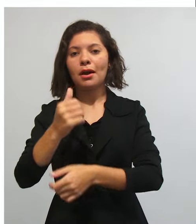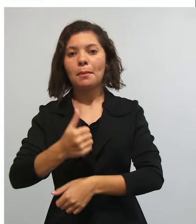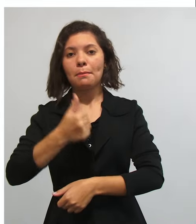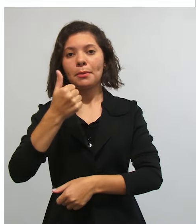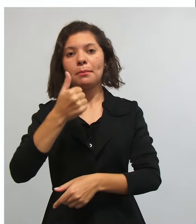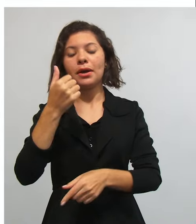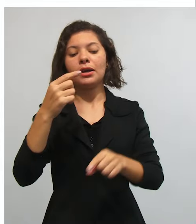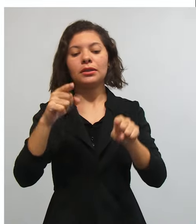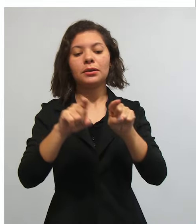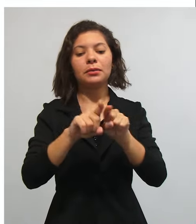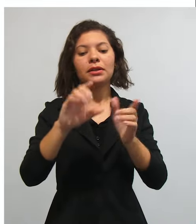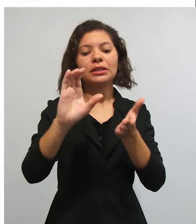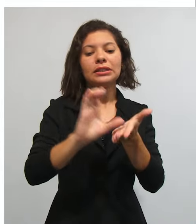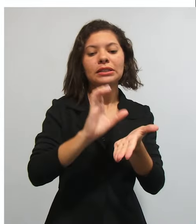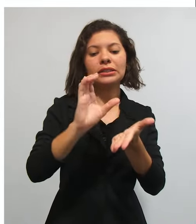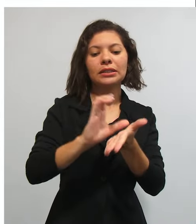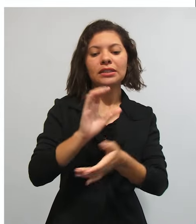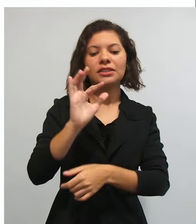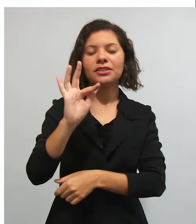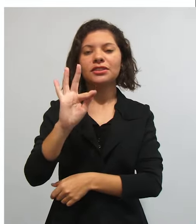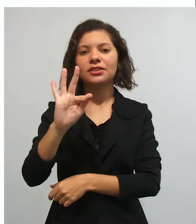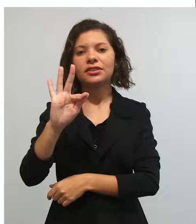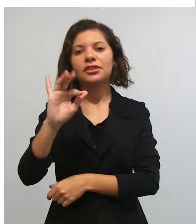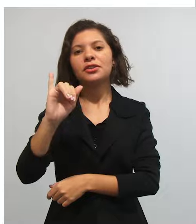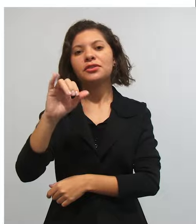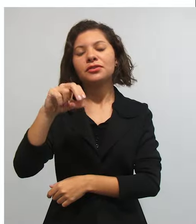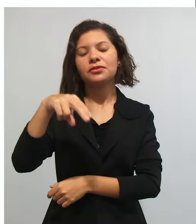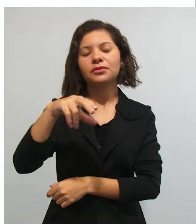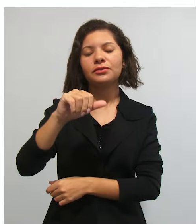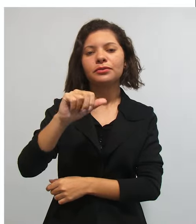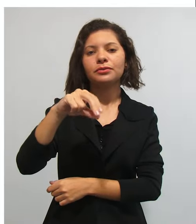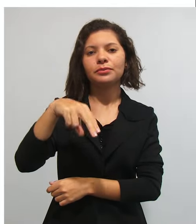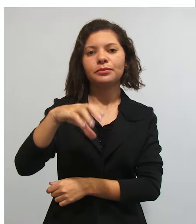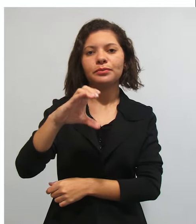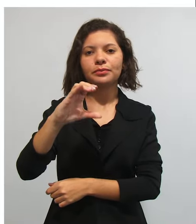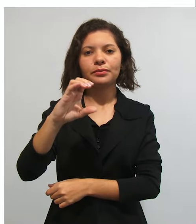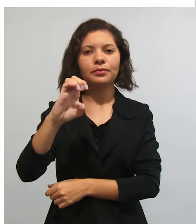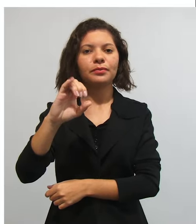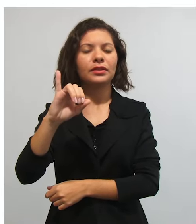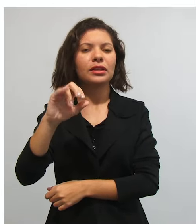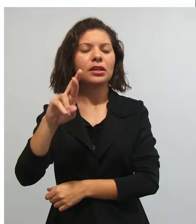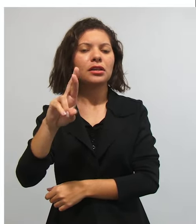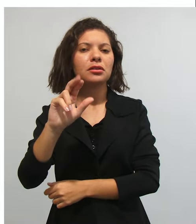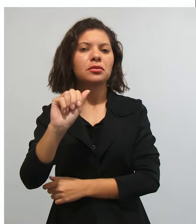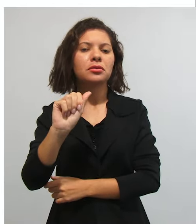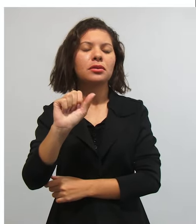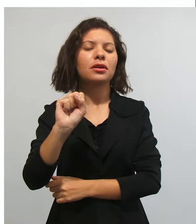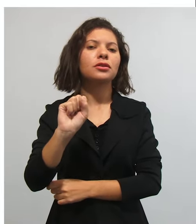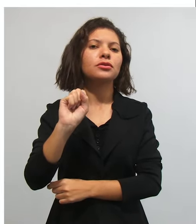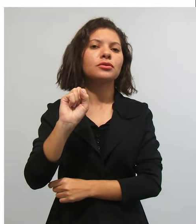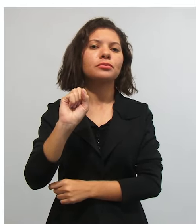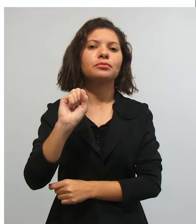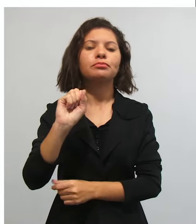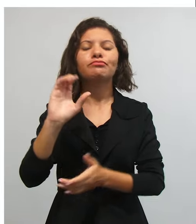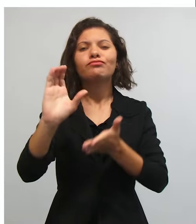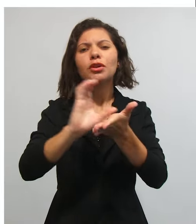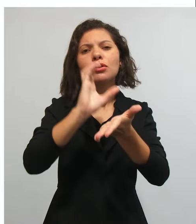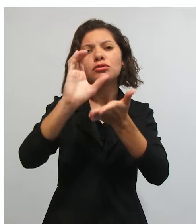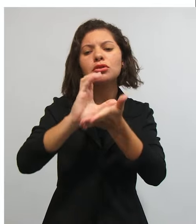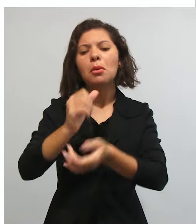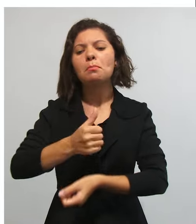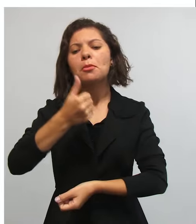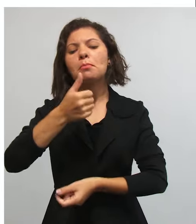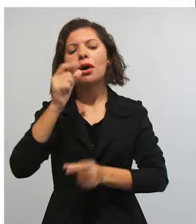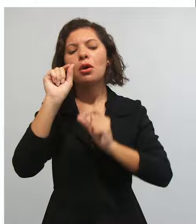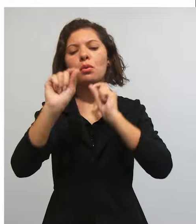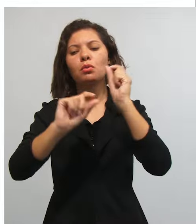receitas financeiras. Então, quais que são as receitas primárias? Então, o que são receitas